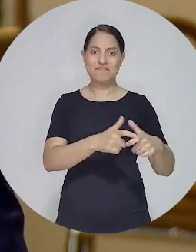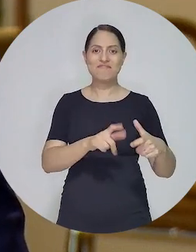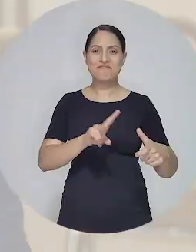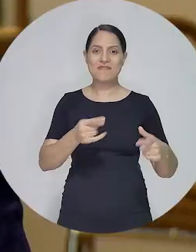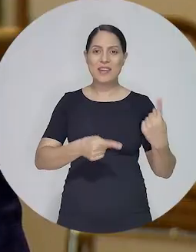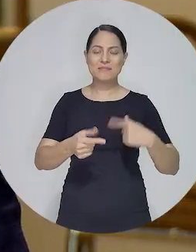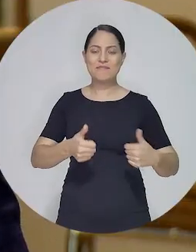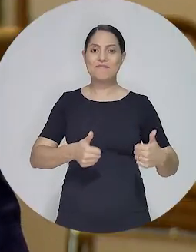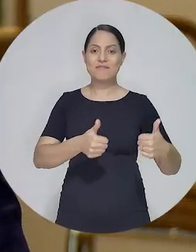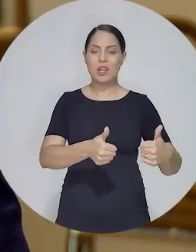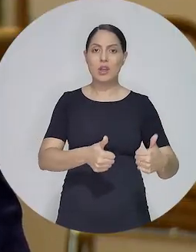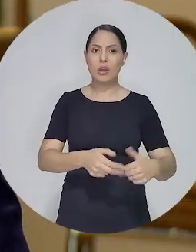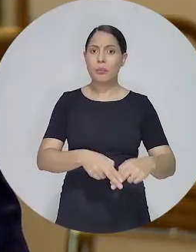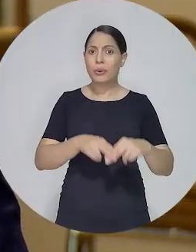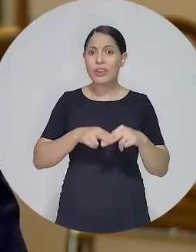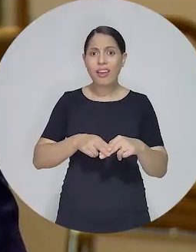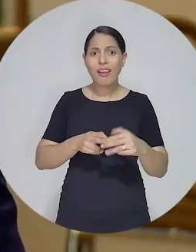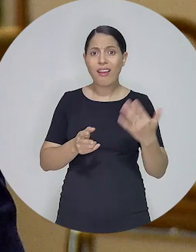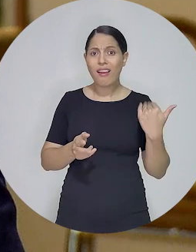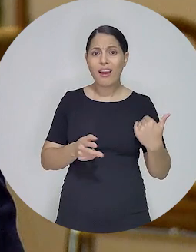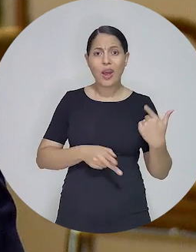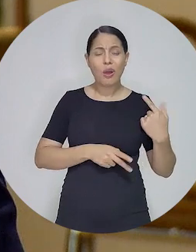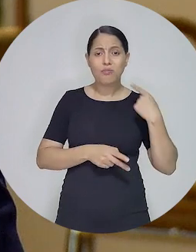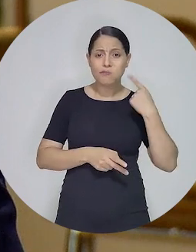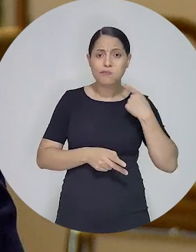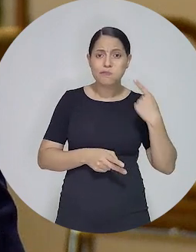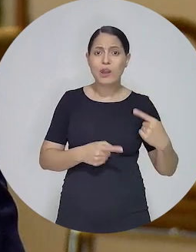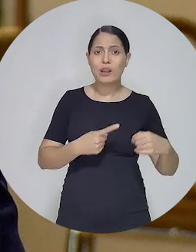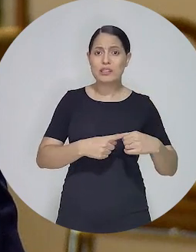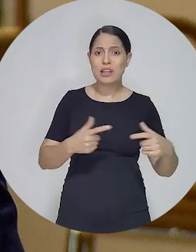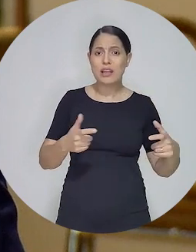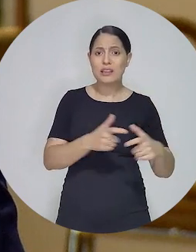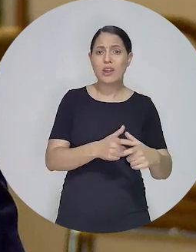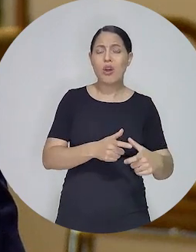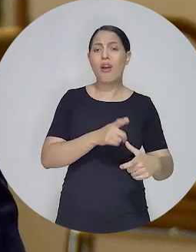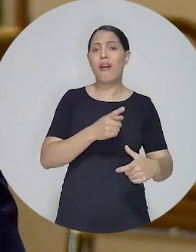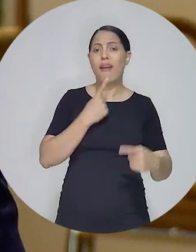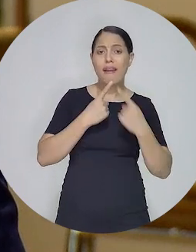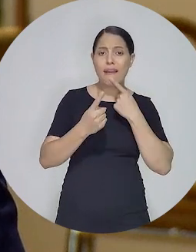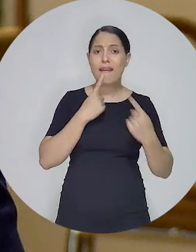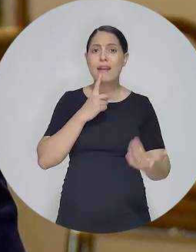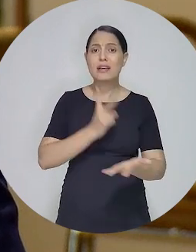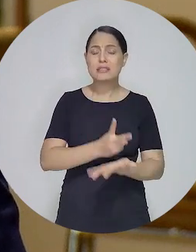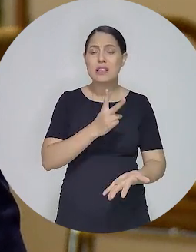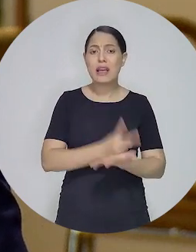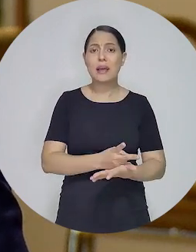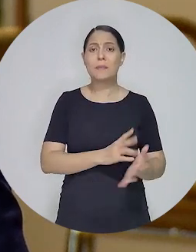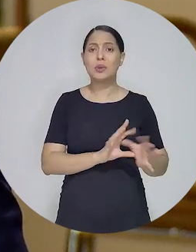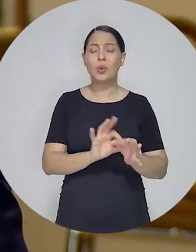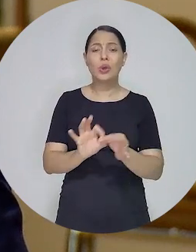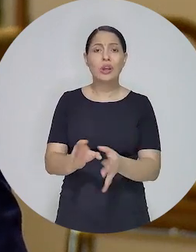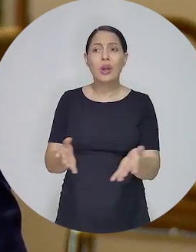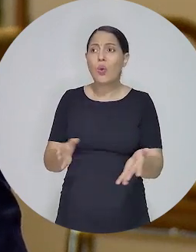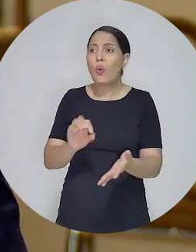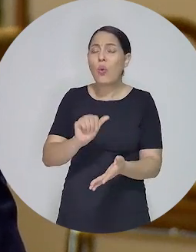capitais. Isso sempre foi um reclame da advocacia interiorana, né? As distâncias, o braço da ordem não